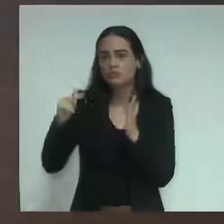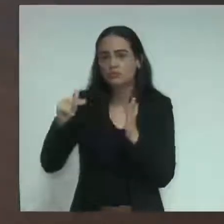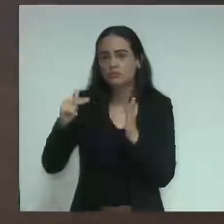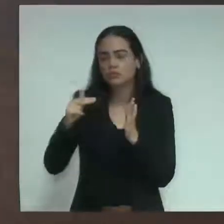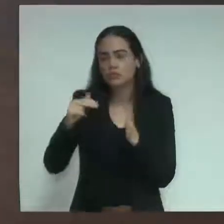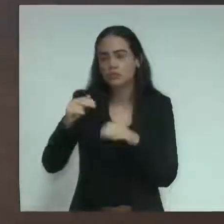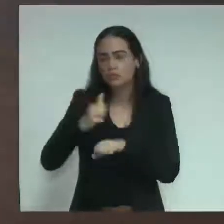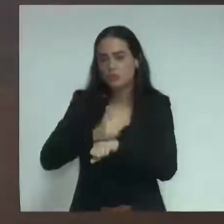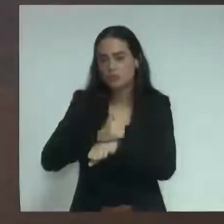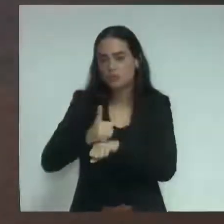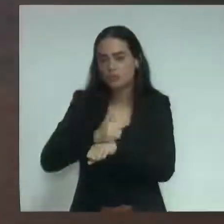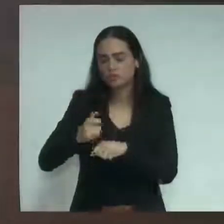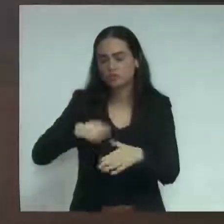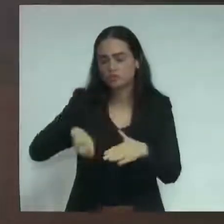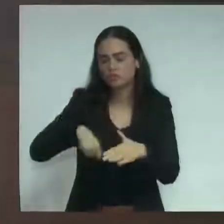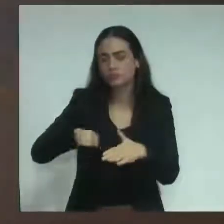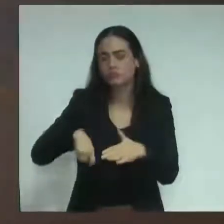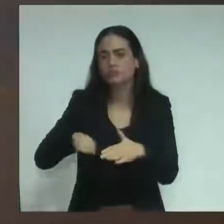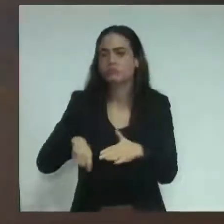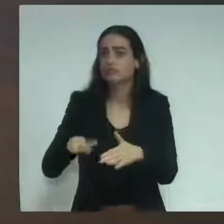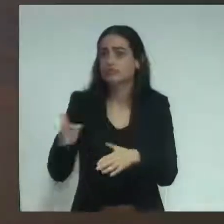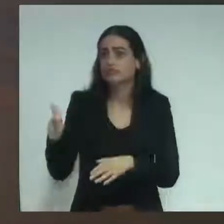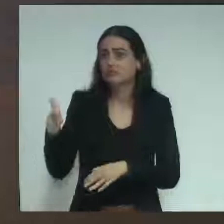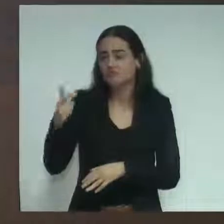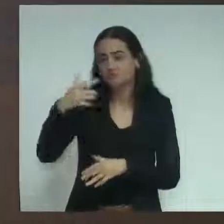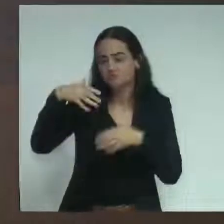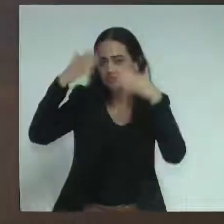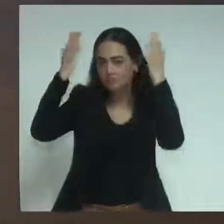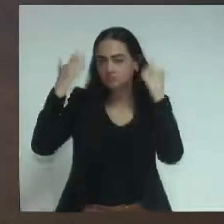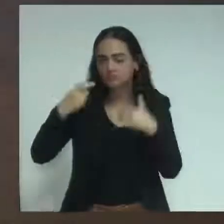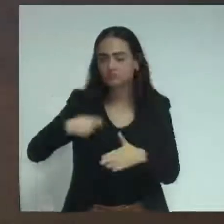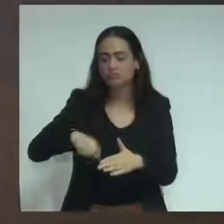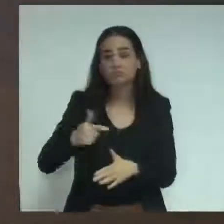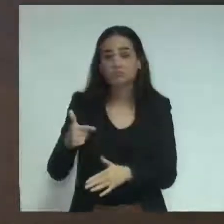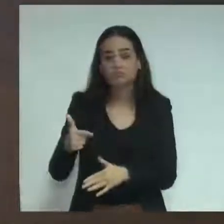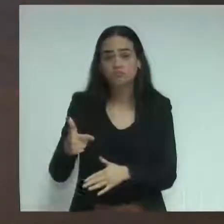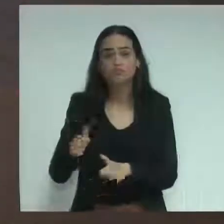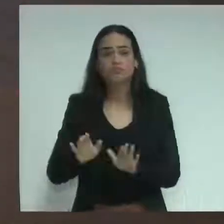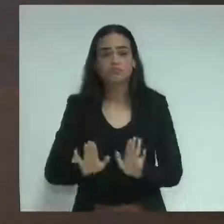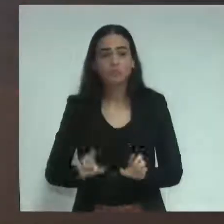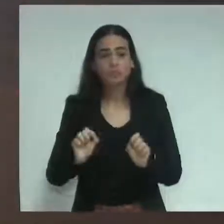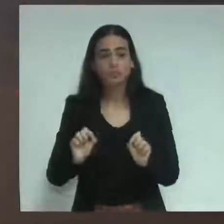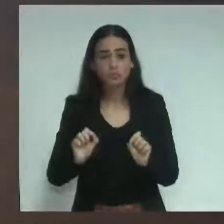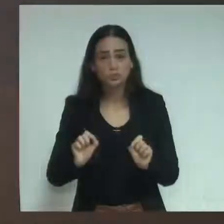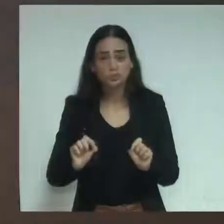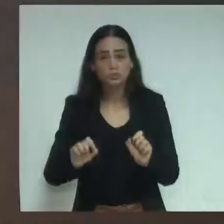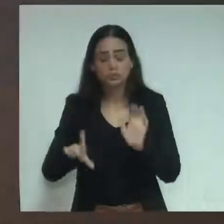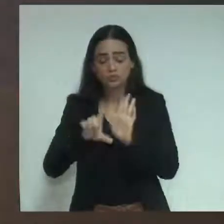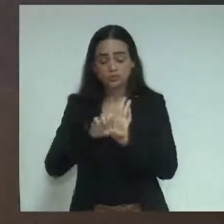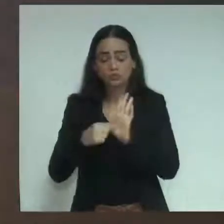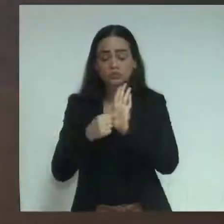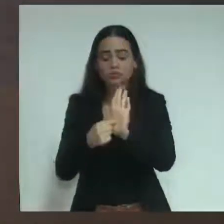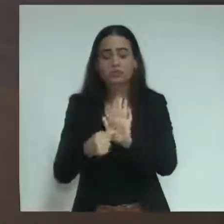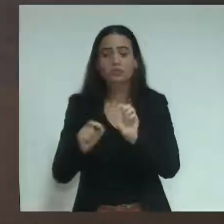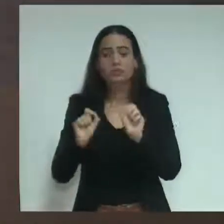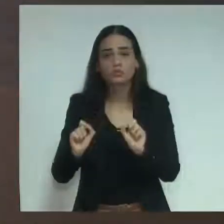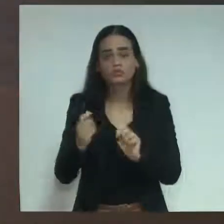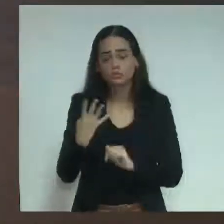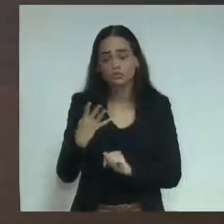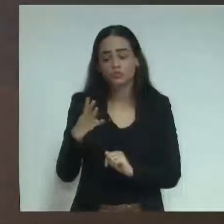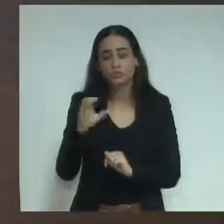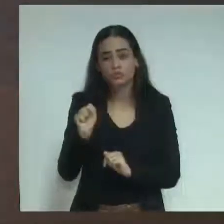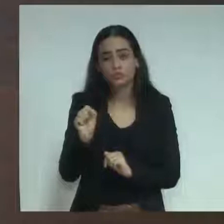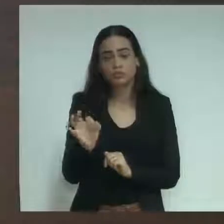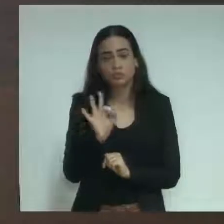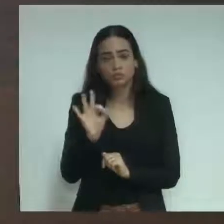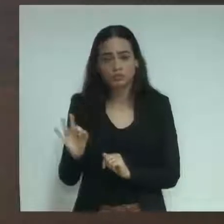se a prefeitura não fizer uma meia-culpa, entender que, na lei de responsabilidade fiscal, com 48%, 48,